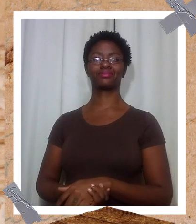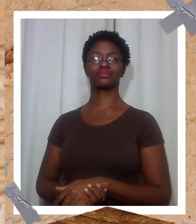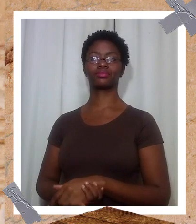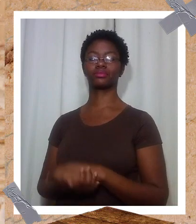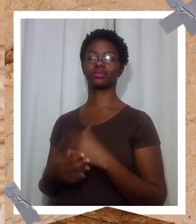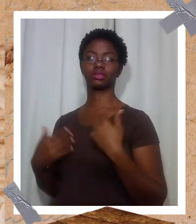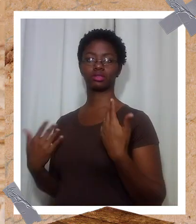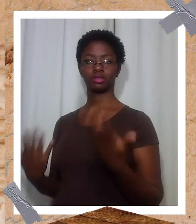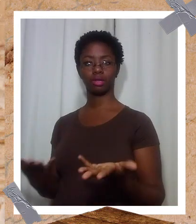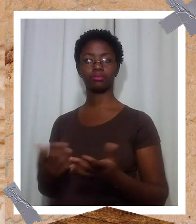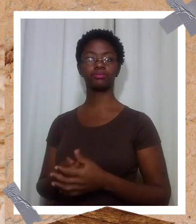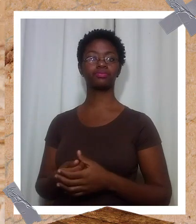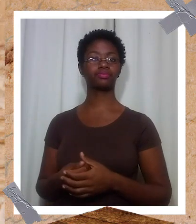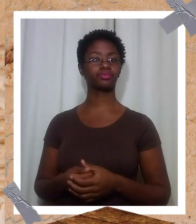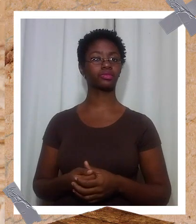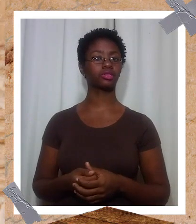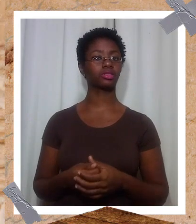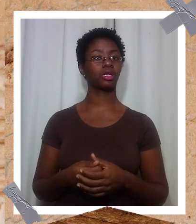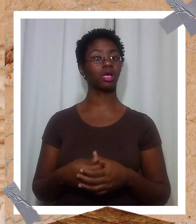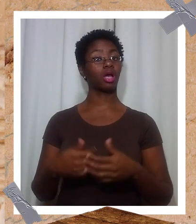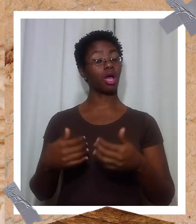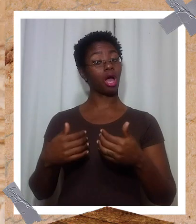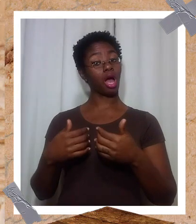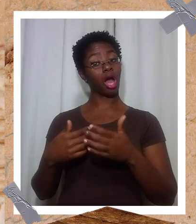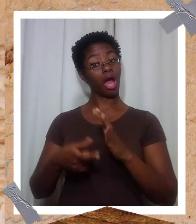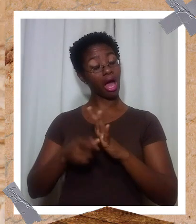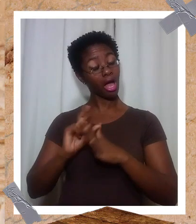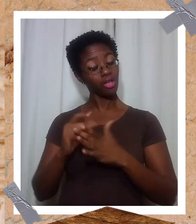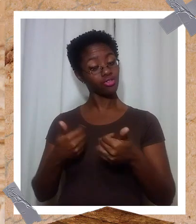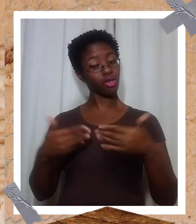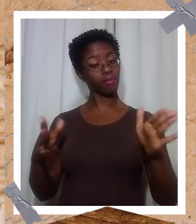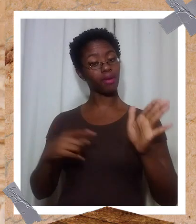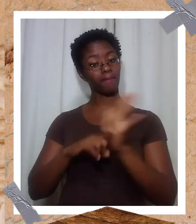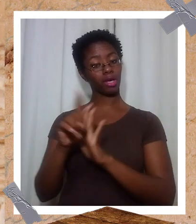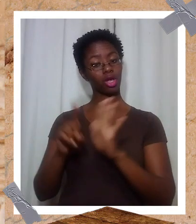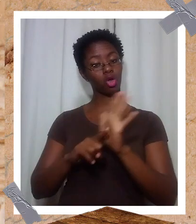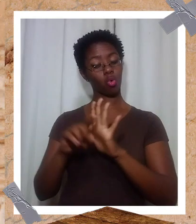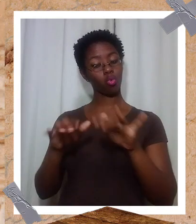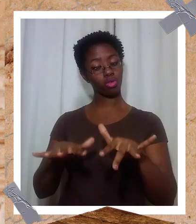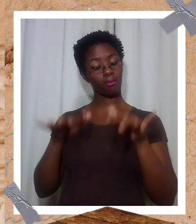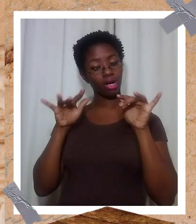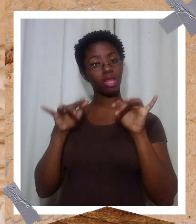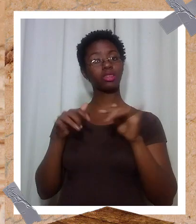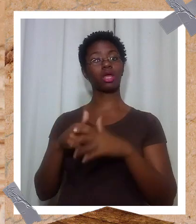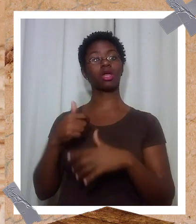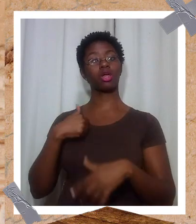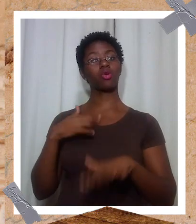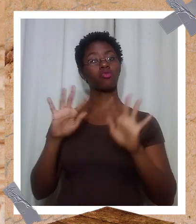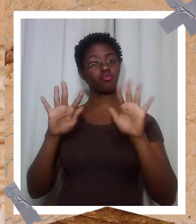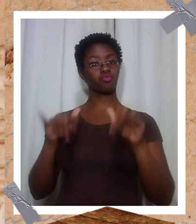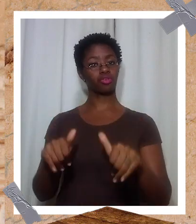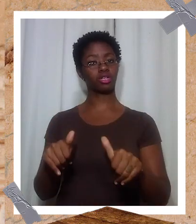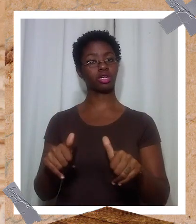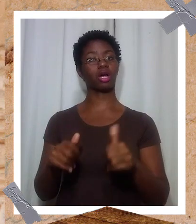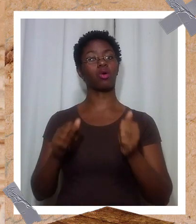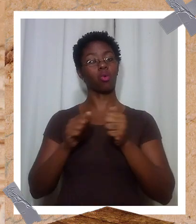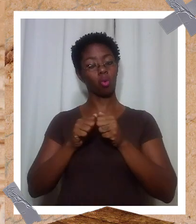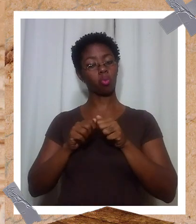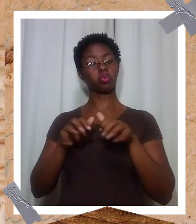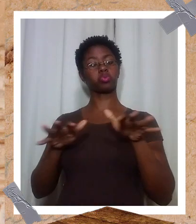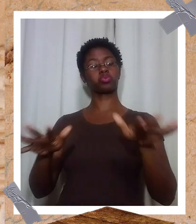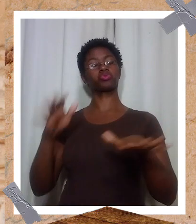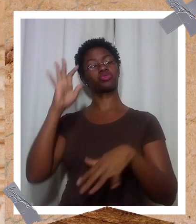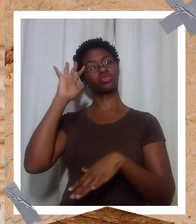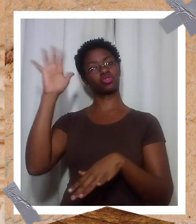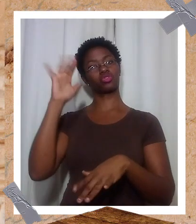Bom, então, antes de abrir o espaço para as perguntas da plateia, eu queria reservar esse momento final para um compartilhar de sonhos, já que